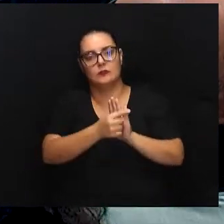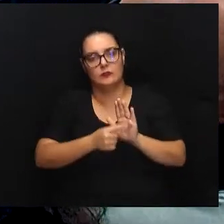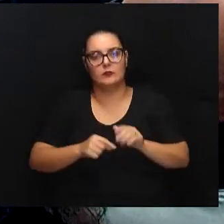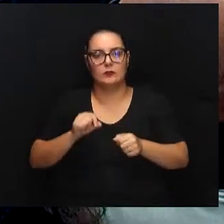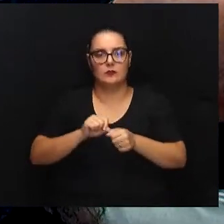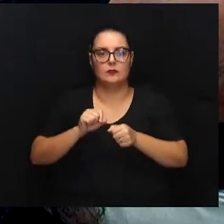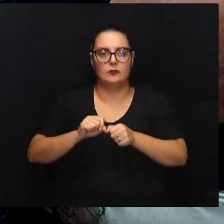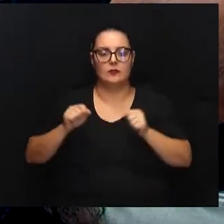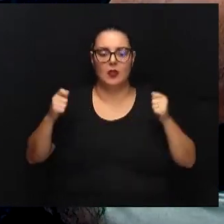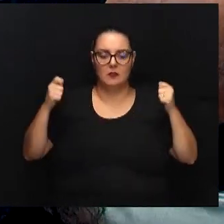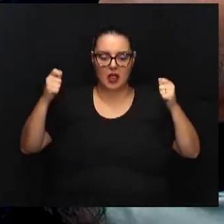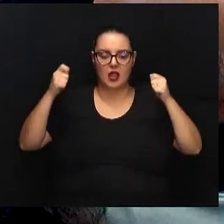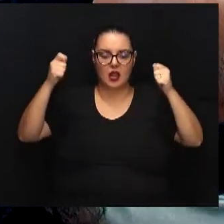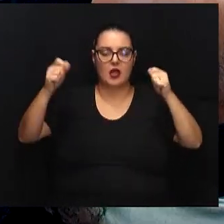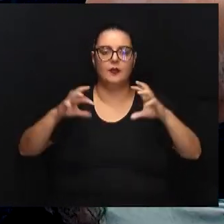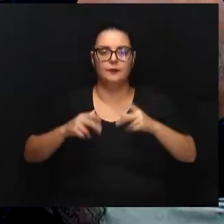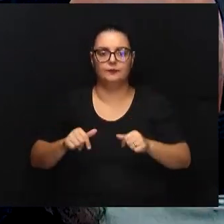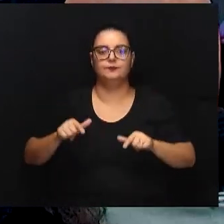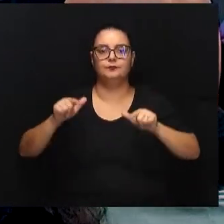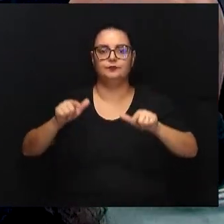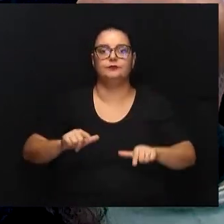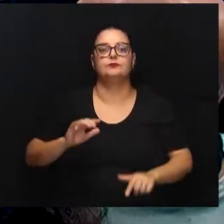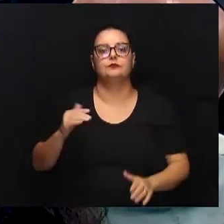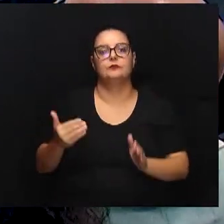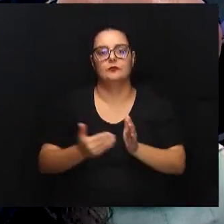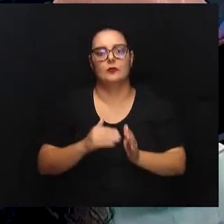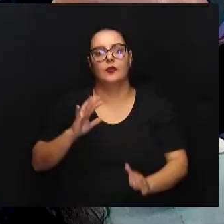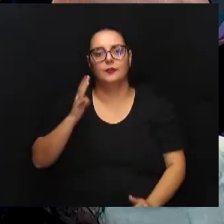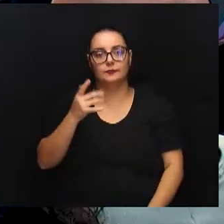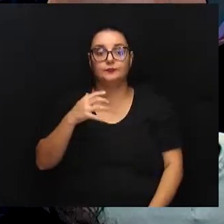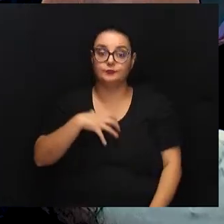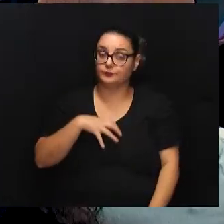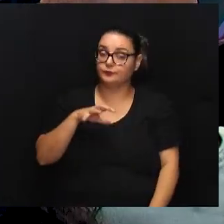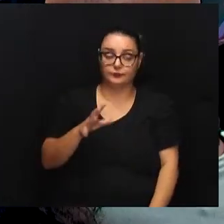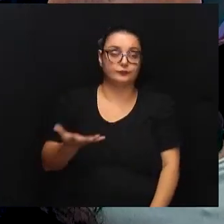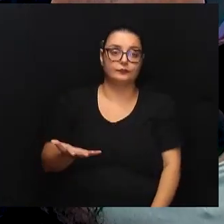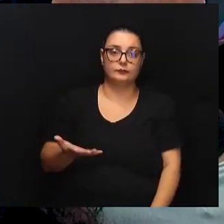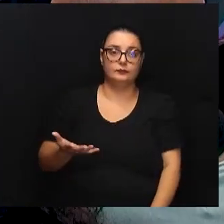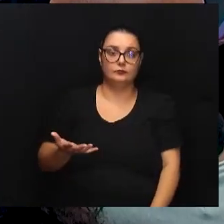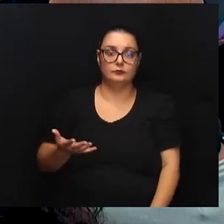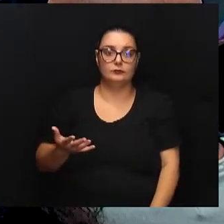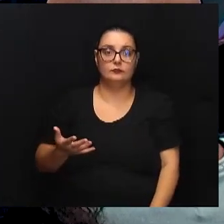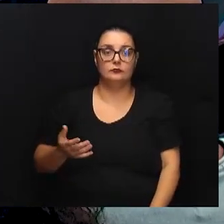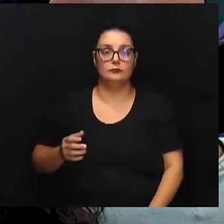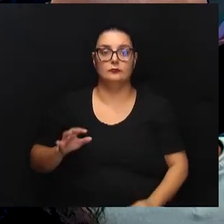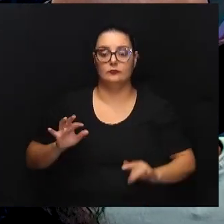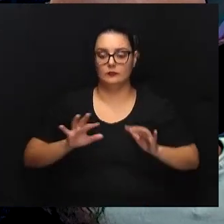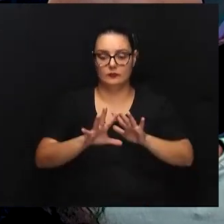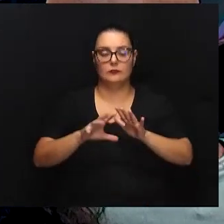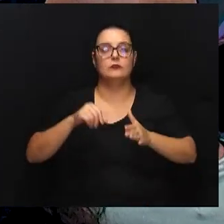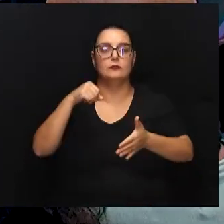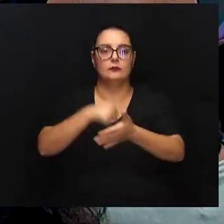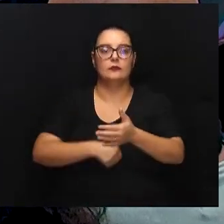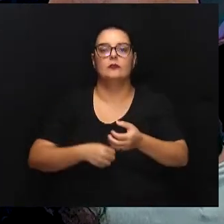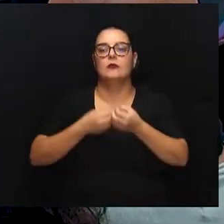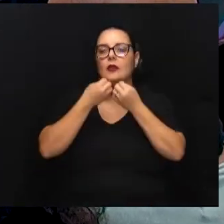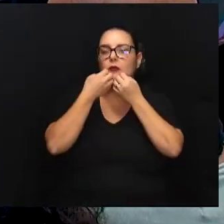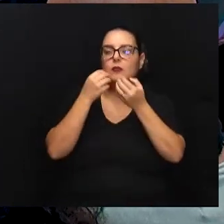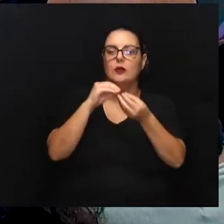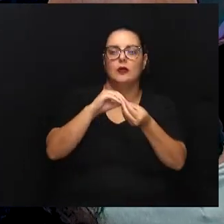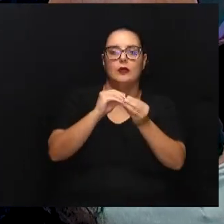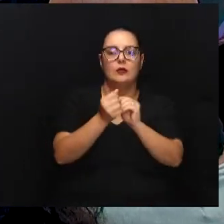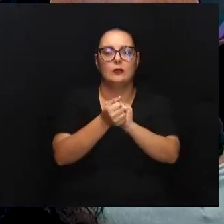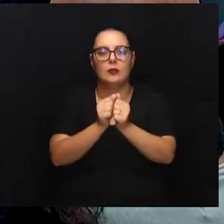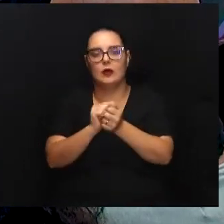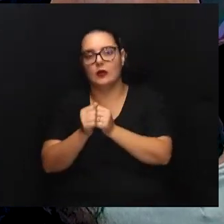gente não revogar. A gente vai fazer manifestação em todos os lugares até que isso aí aconteça, porque é isso, parada é para lutar.